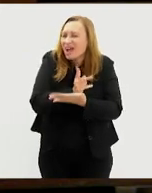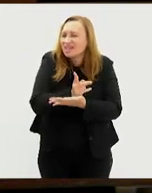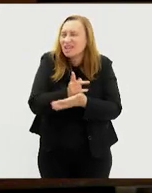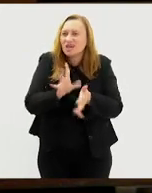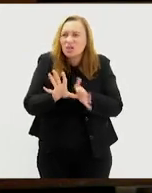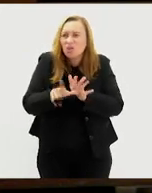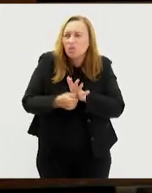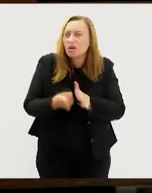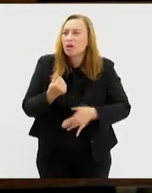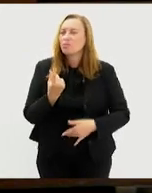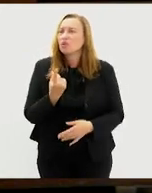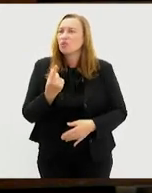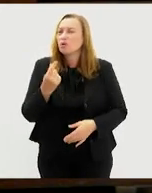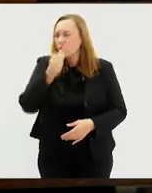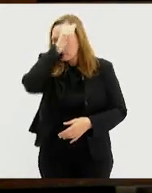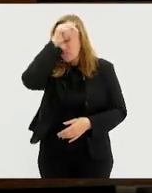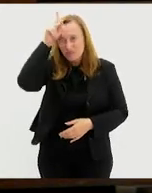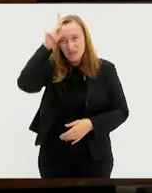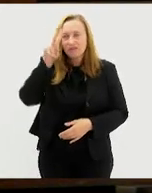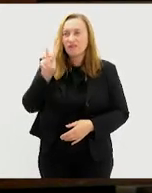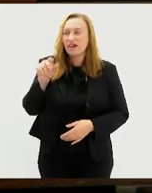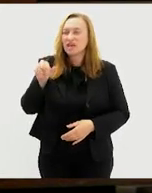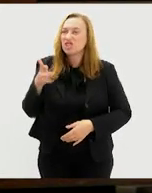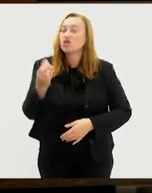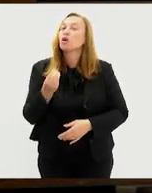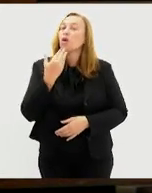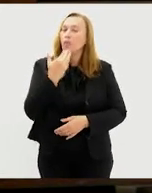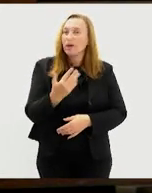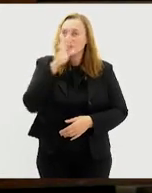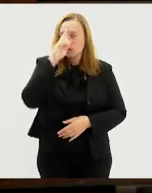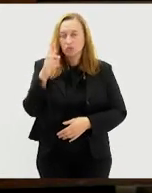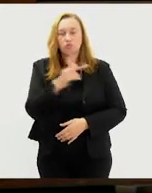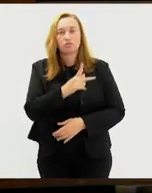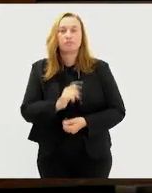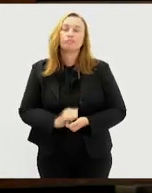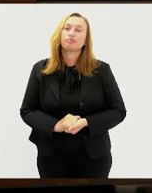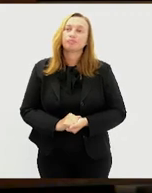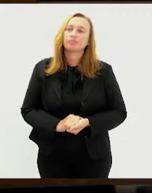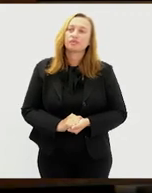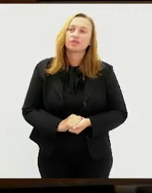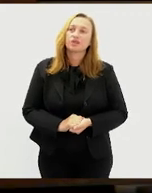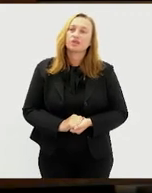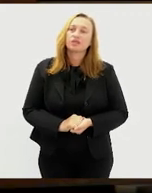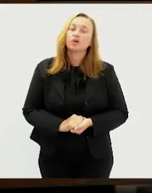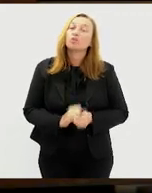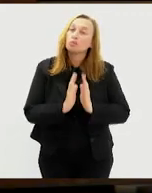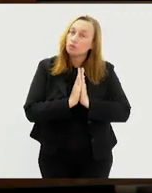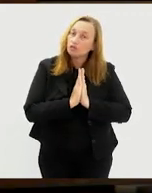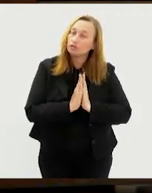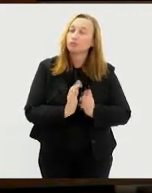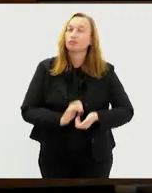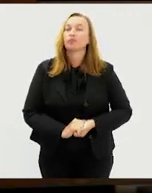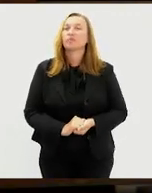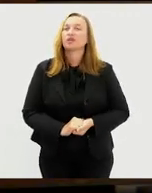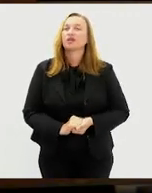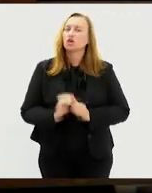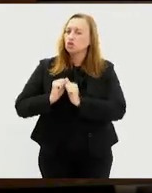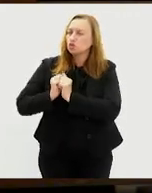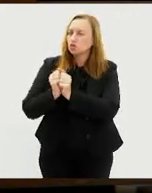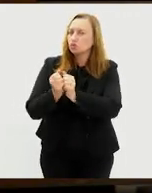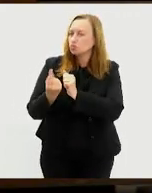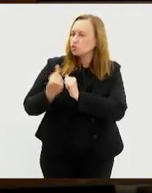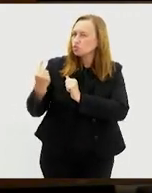Vaguinho não dá mais eu peço a vossa excelência a gentileza de estarmos juntos